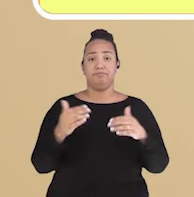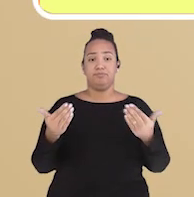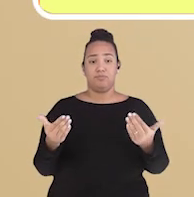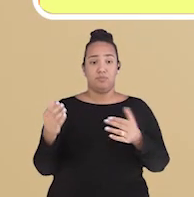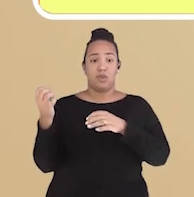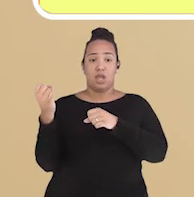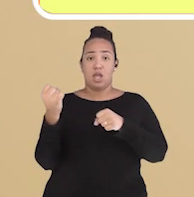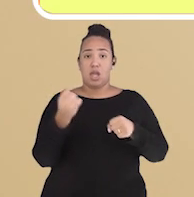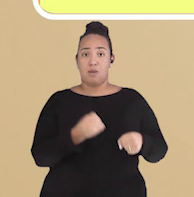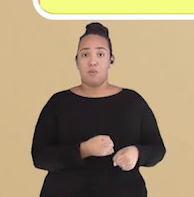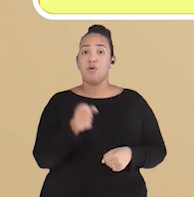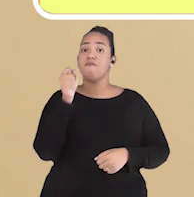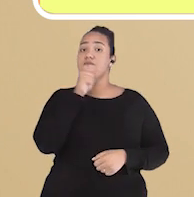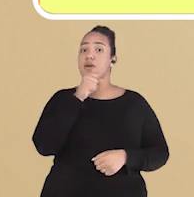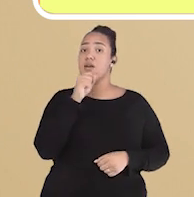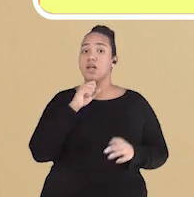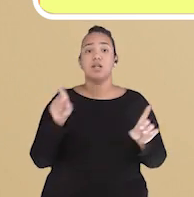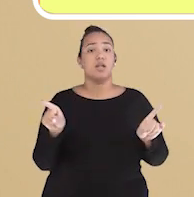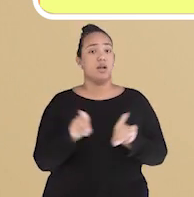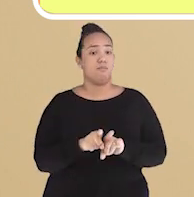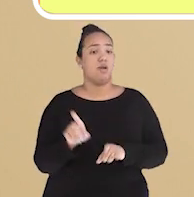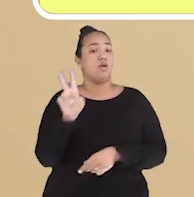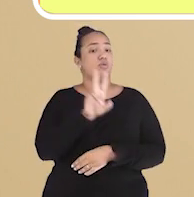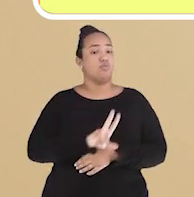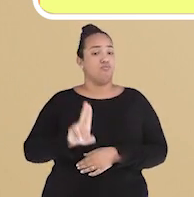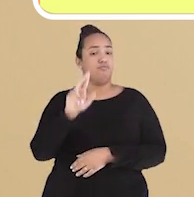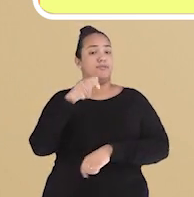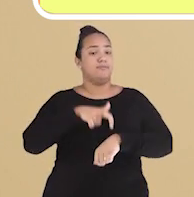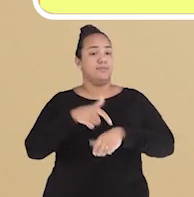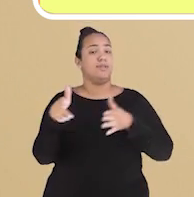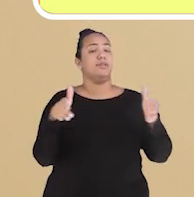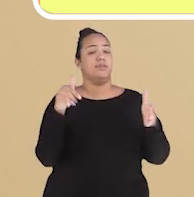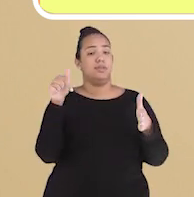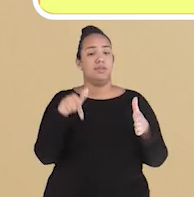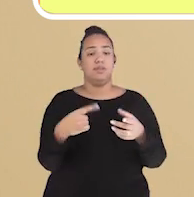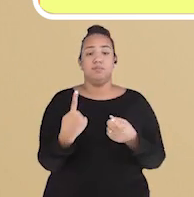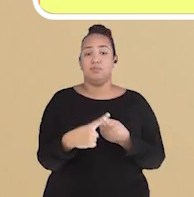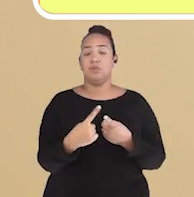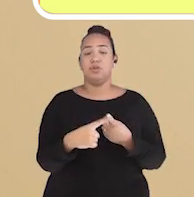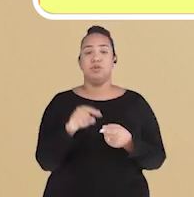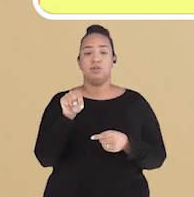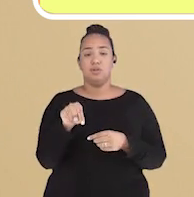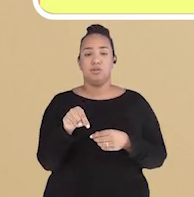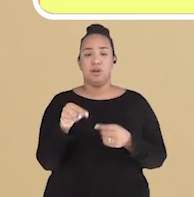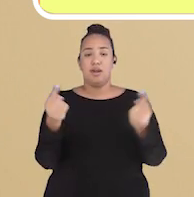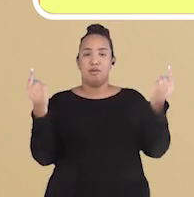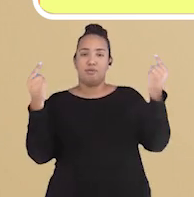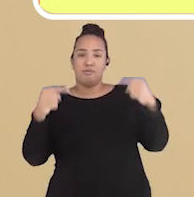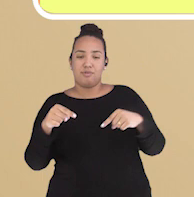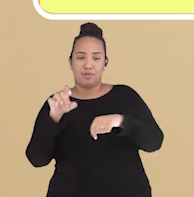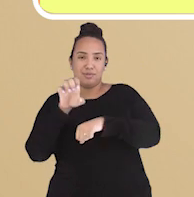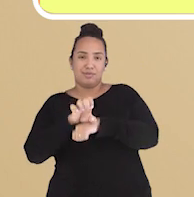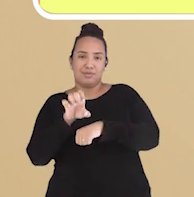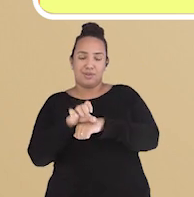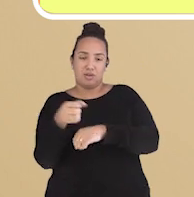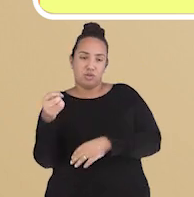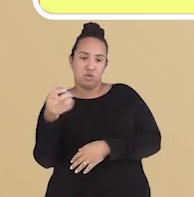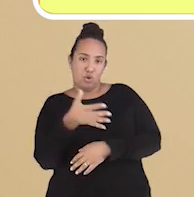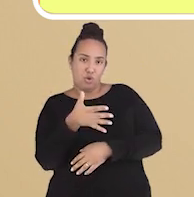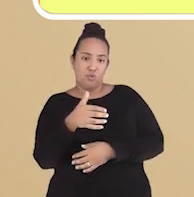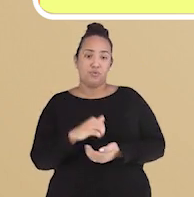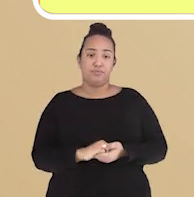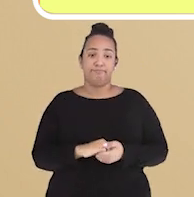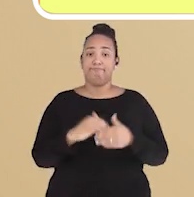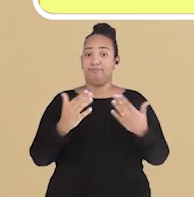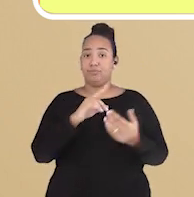Velha foi adotado também nesse momento para contrastar de forma pejorativa com o Estado Novo de Vargas. O objetivo